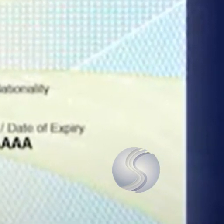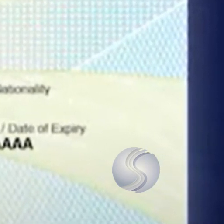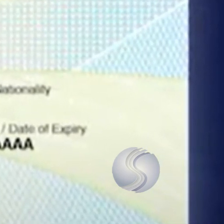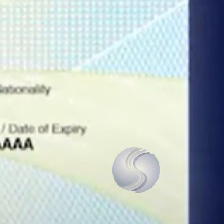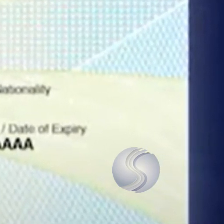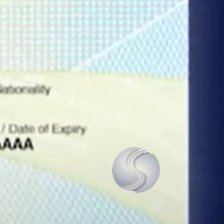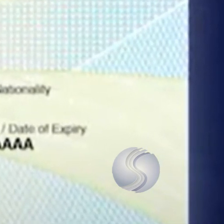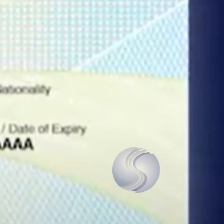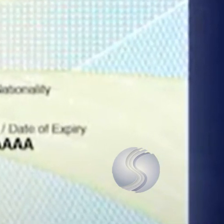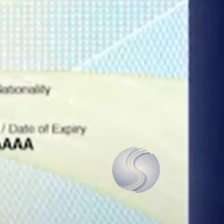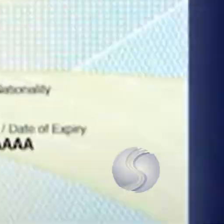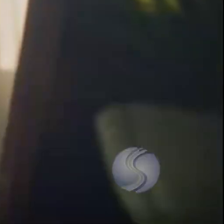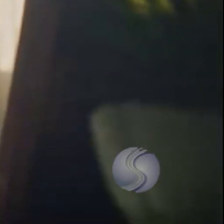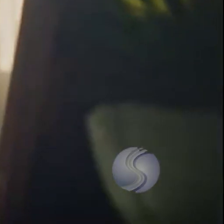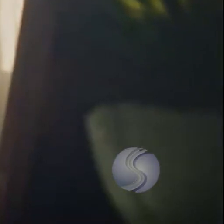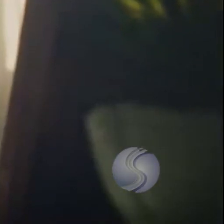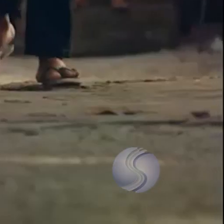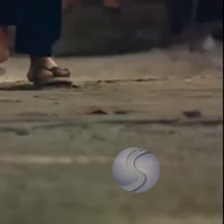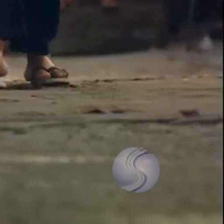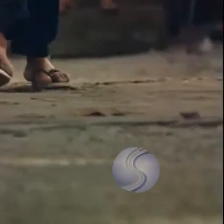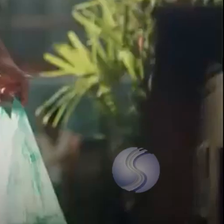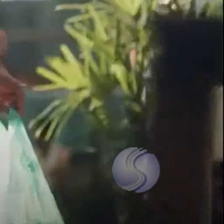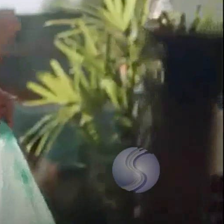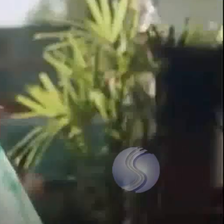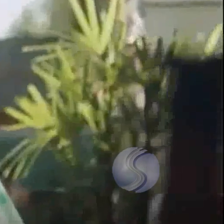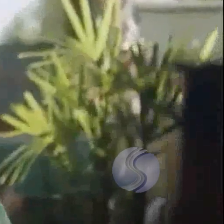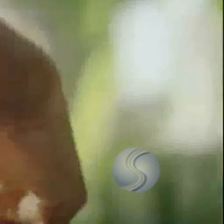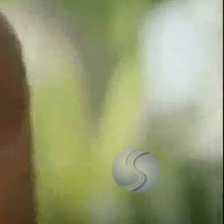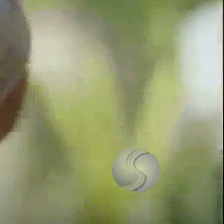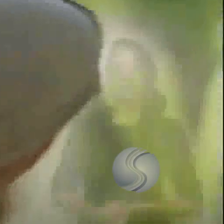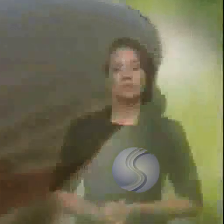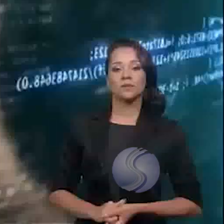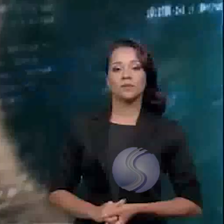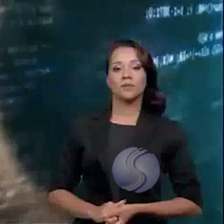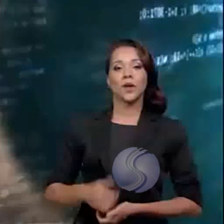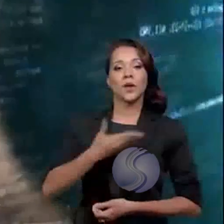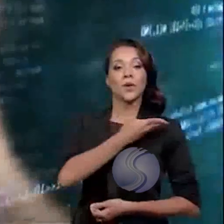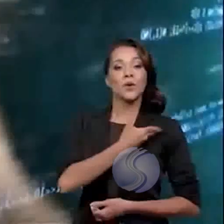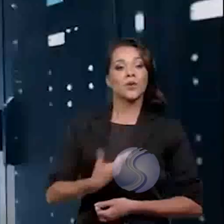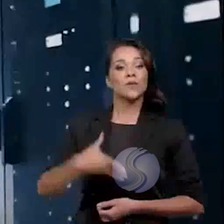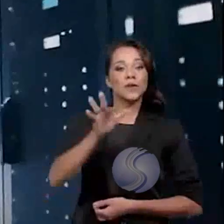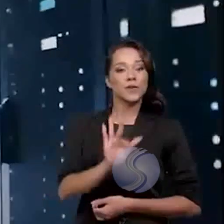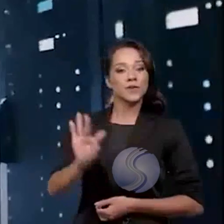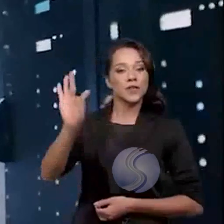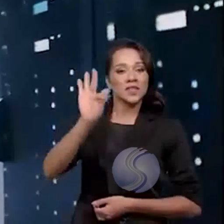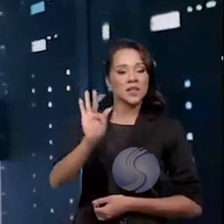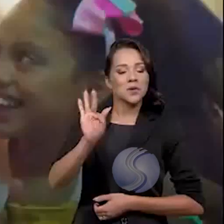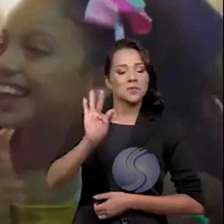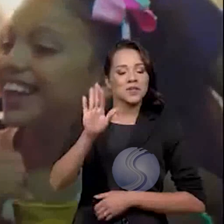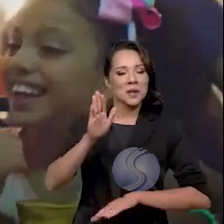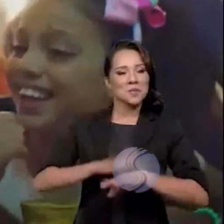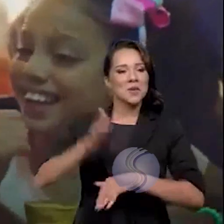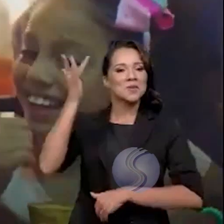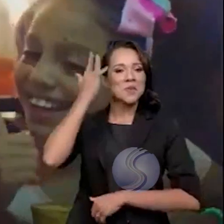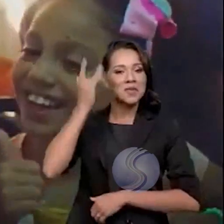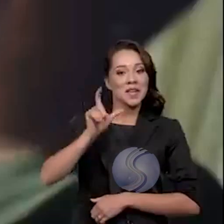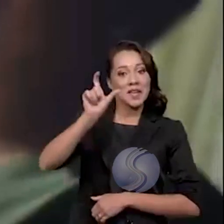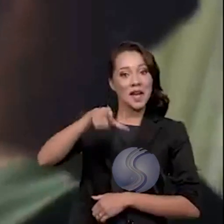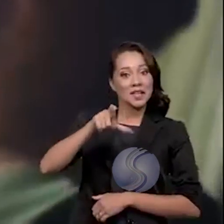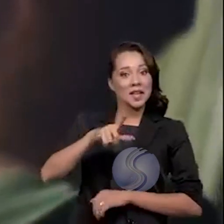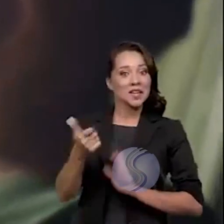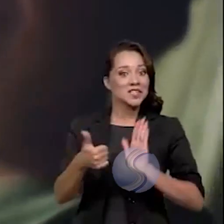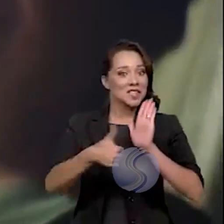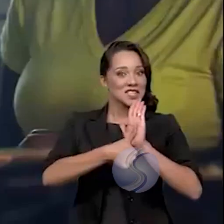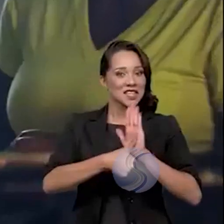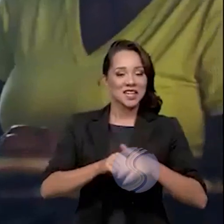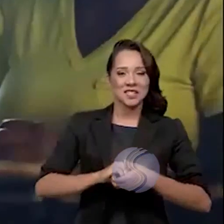começar a expedir um novo modelo. Mas vale ressaltar que as pessoas não precisam correr para ter um novo documento. O atual